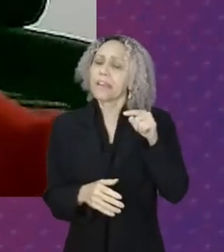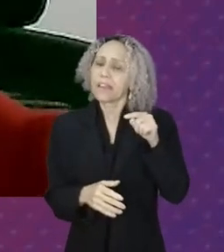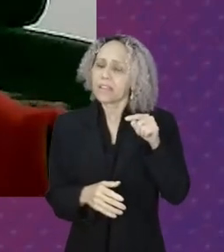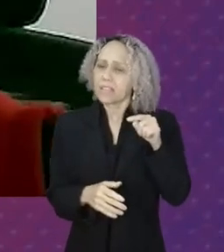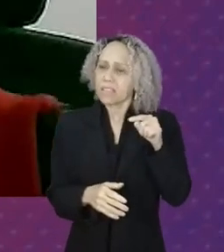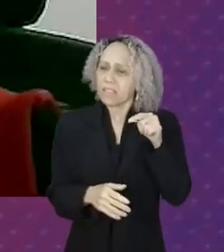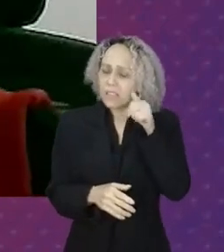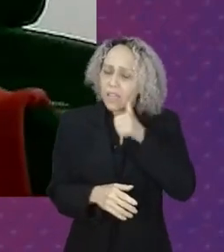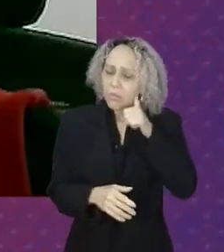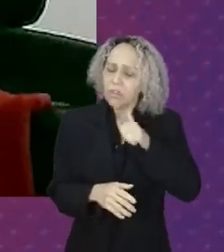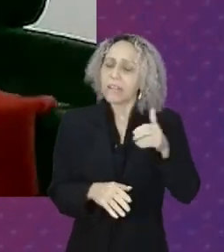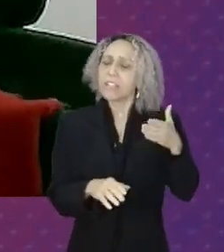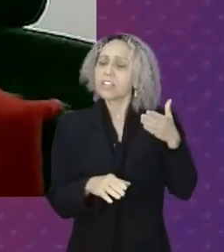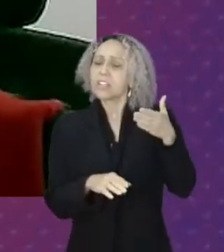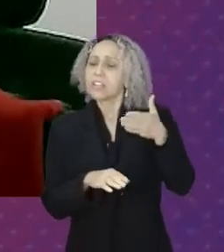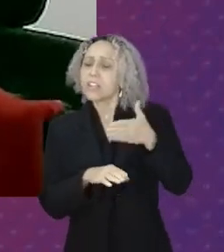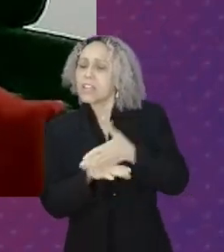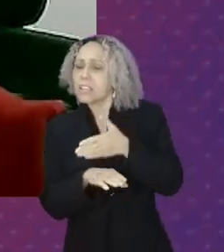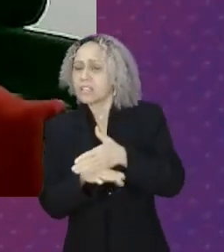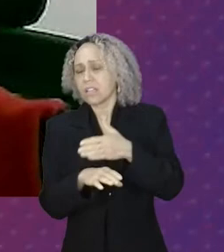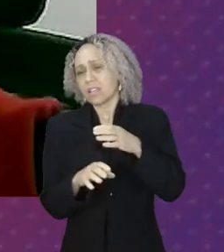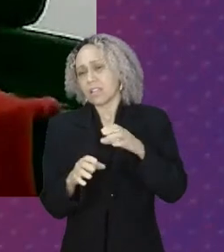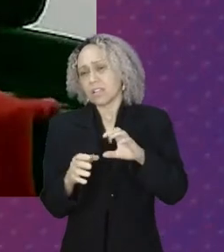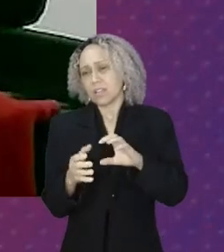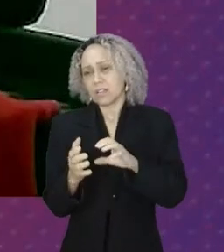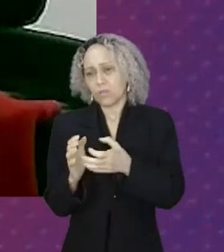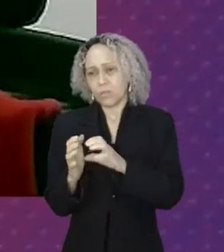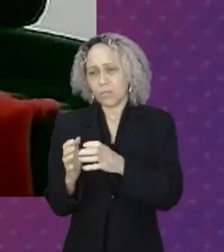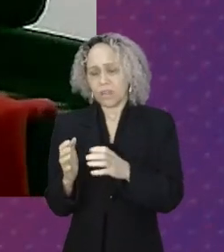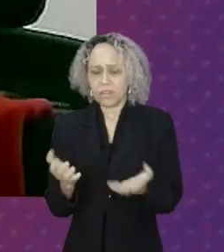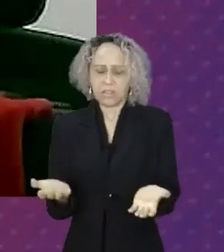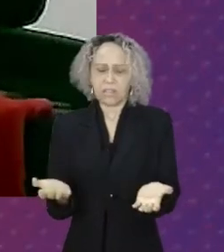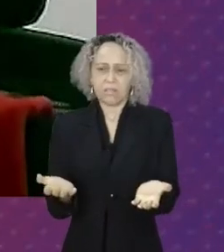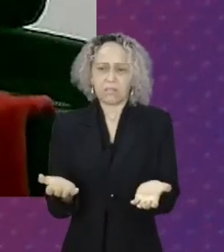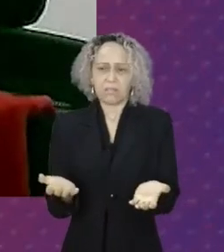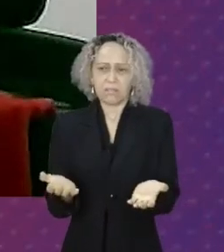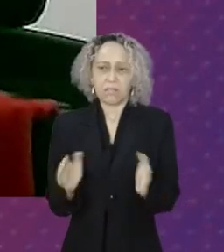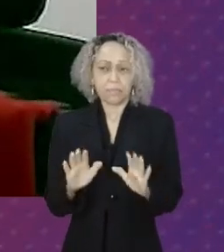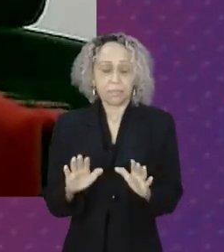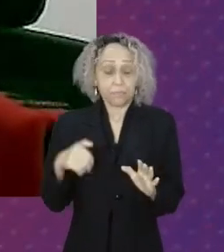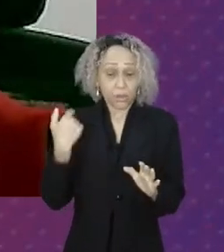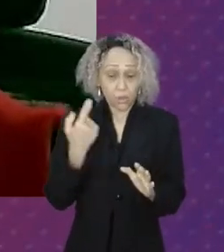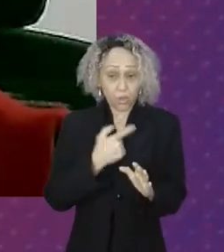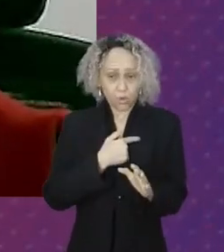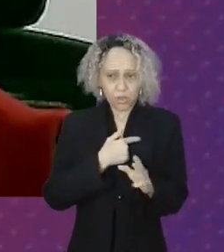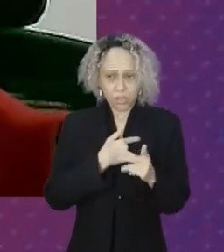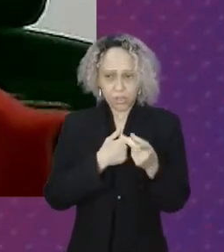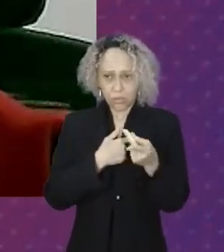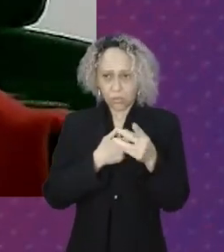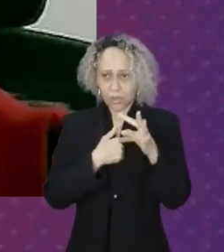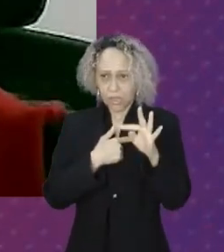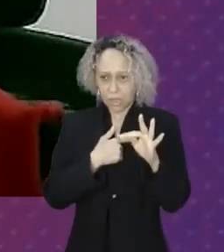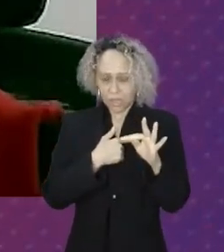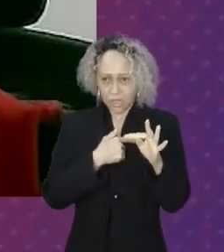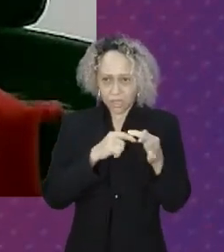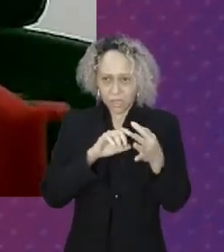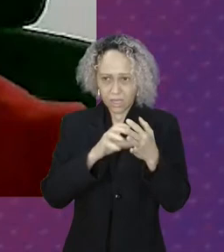Partido dos Trabalhadores, nós temos garantida a paridade de gênero nas